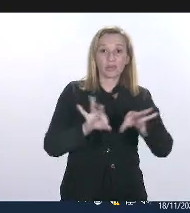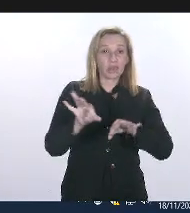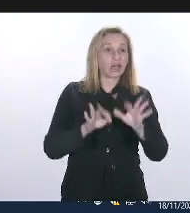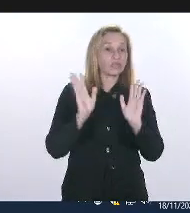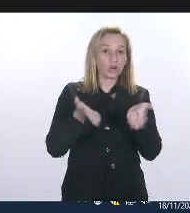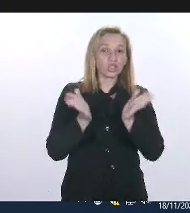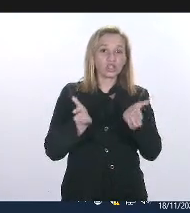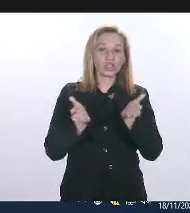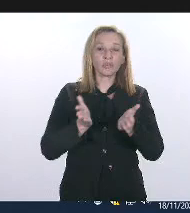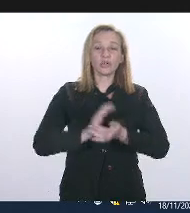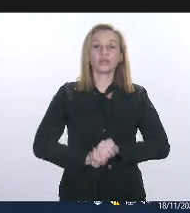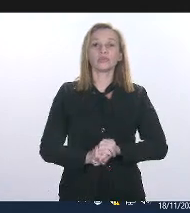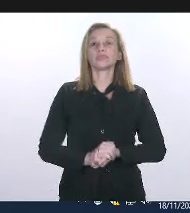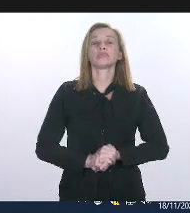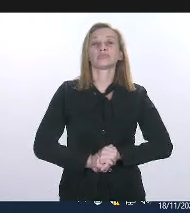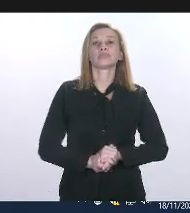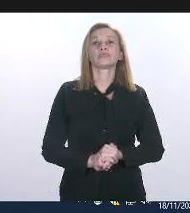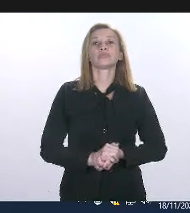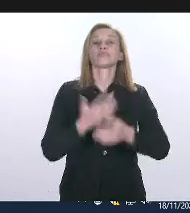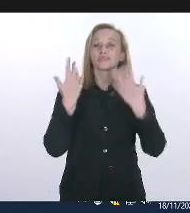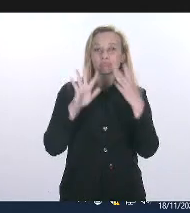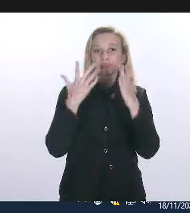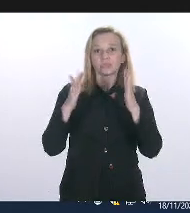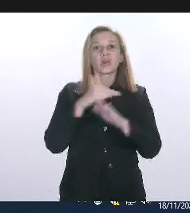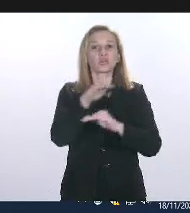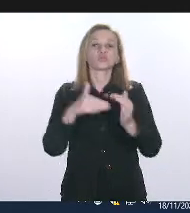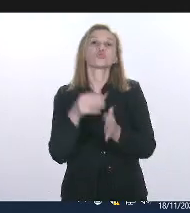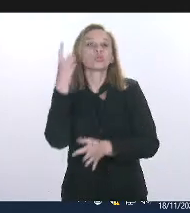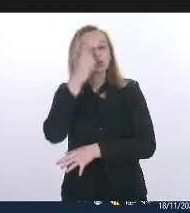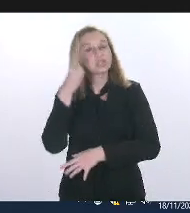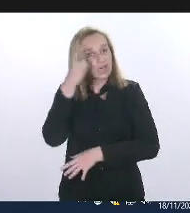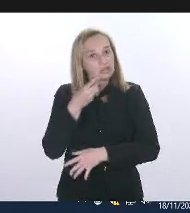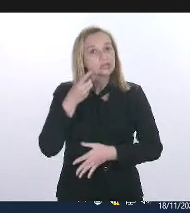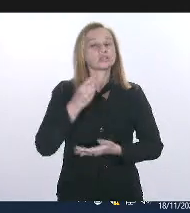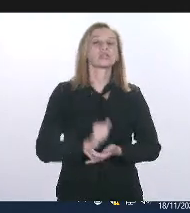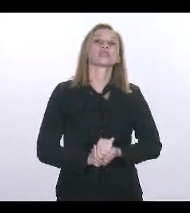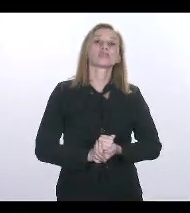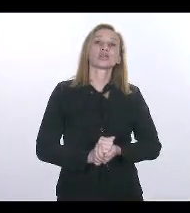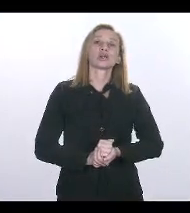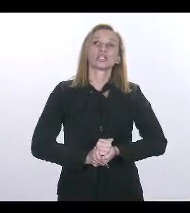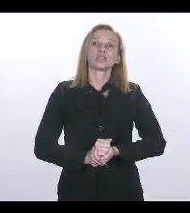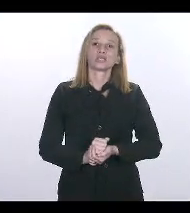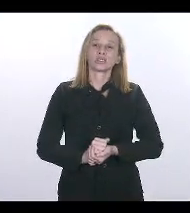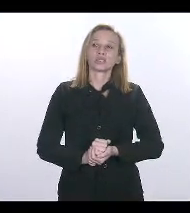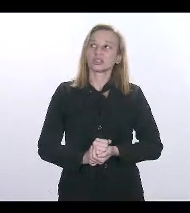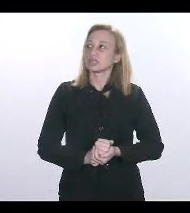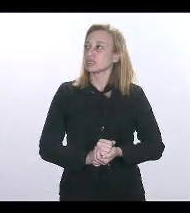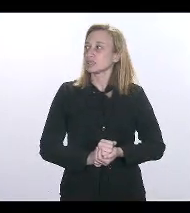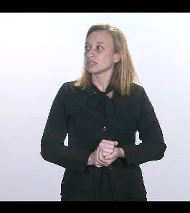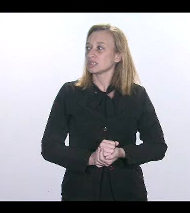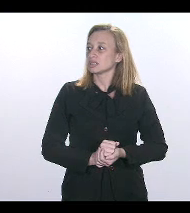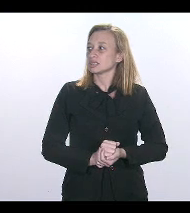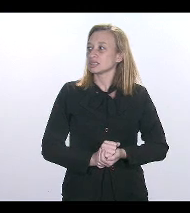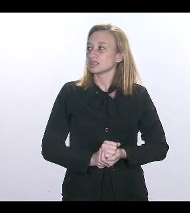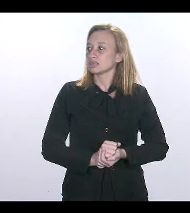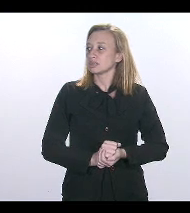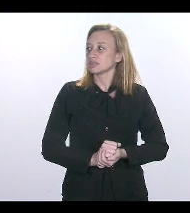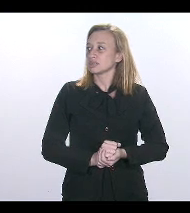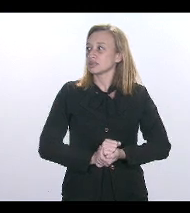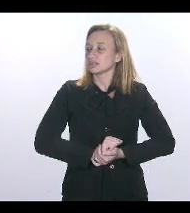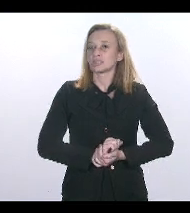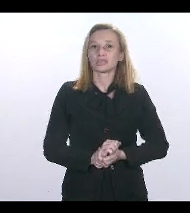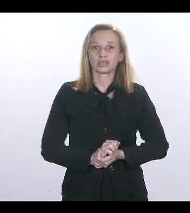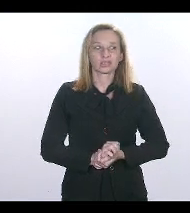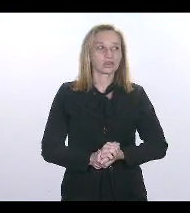me aliar aos deputados que parabenizaram a todos que participaram do pleito, né? Vários deputados aqui, deputadas na